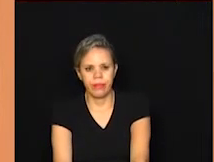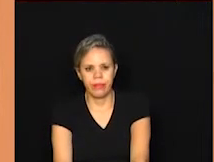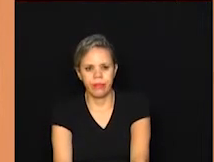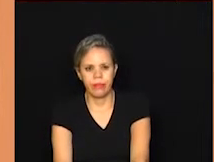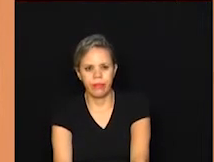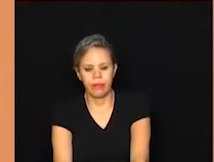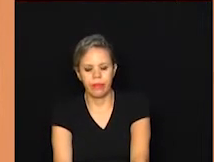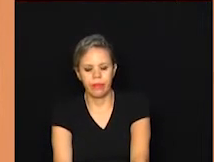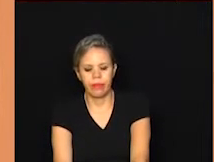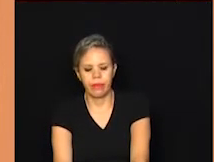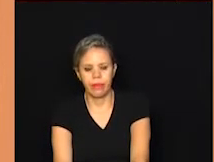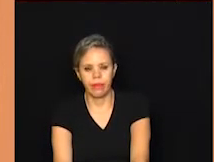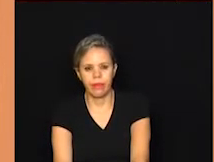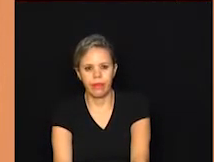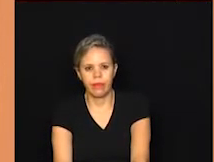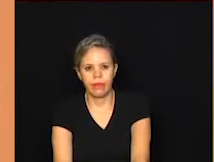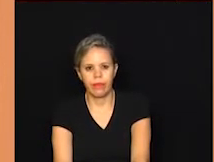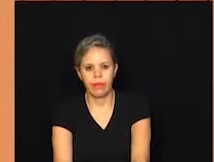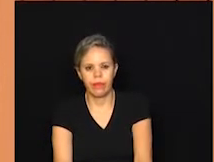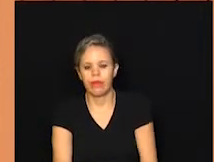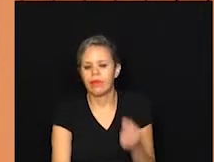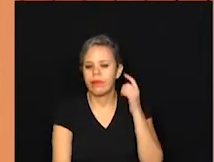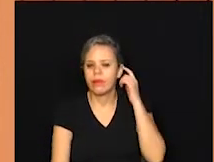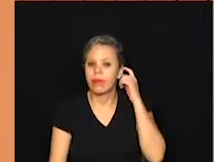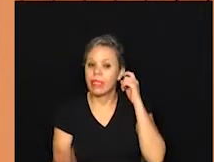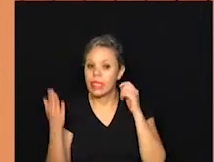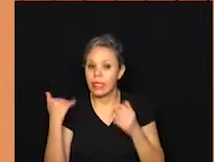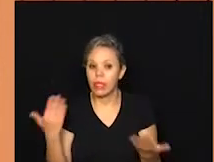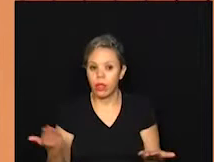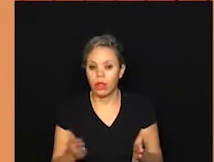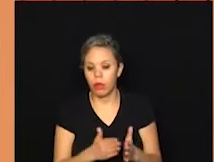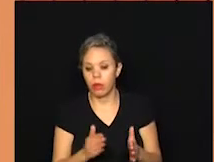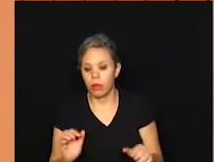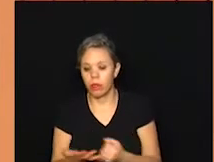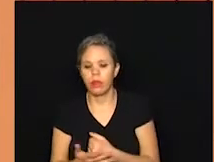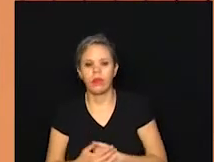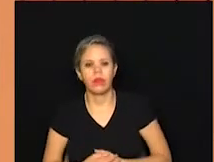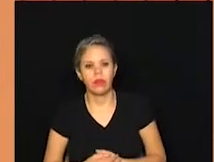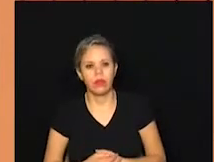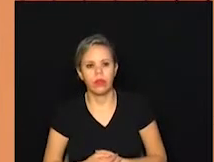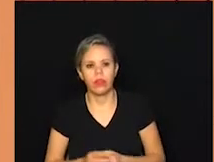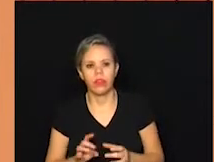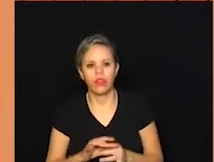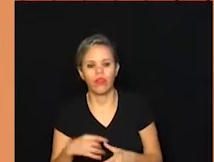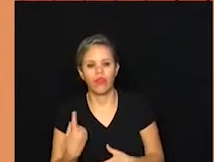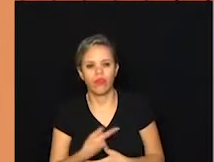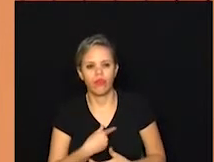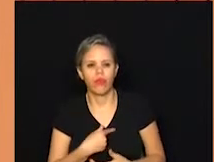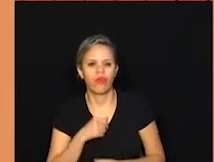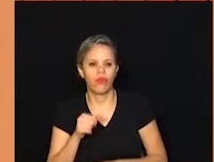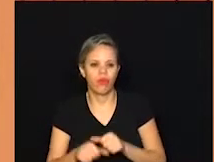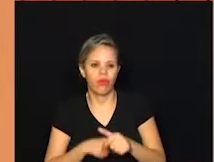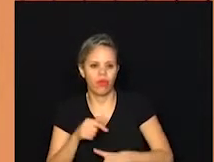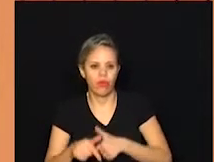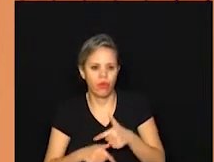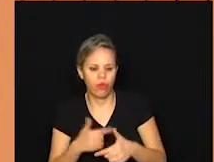19978293776. A gente sabe que esse momento de pandemia, né, deixou a gente alterou os trabalhos, a gente tem que fazer de forma